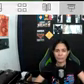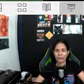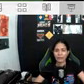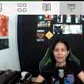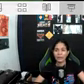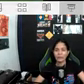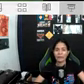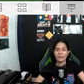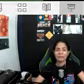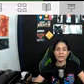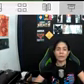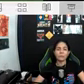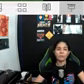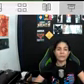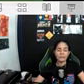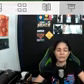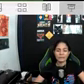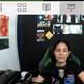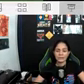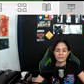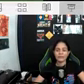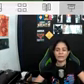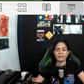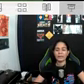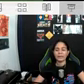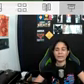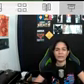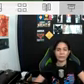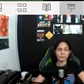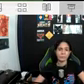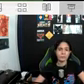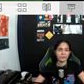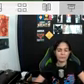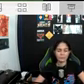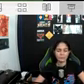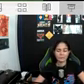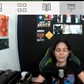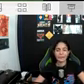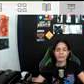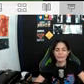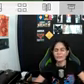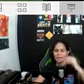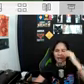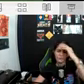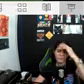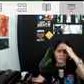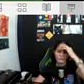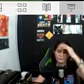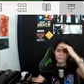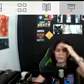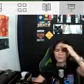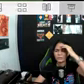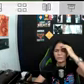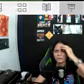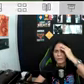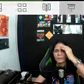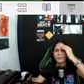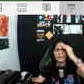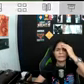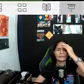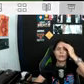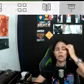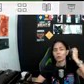psicológico, tá? Então, muitas vezes a pessoa pode receber um paciente onde eles, ai meu Deus, estou morrendo de